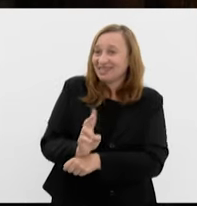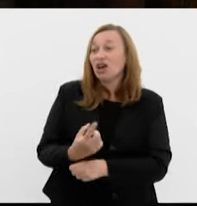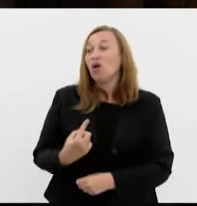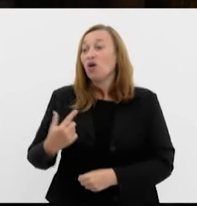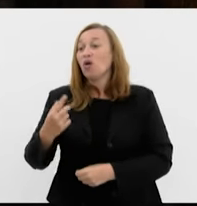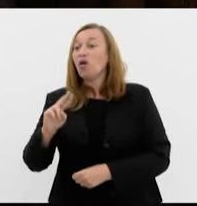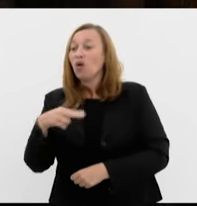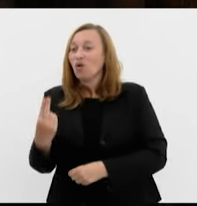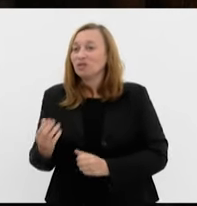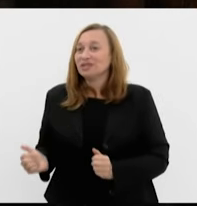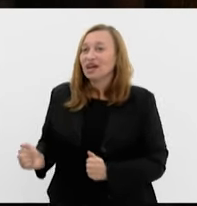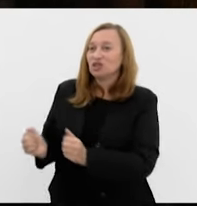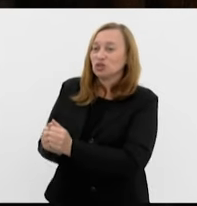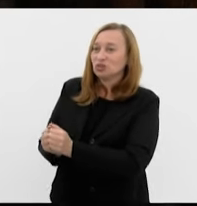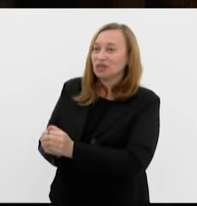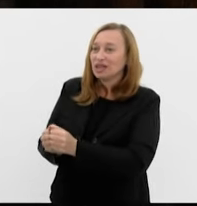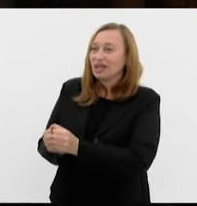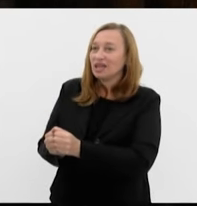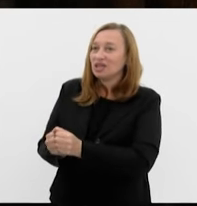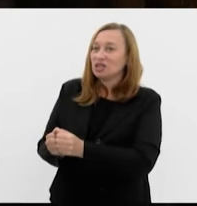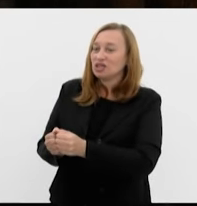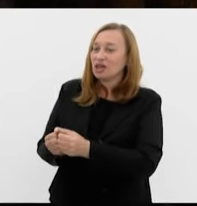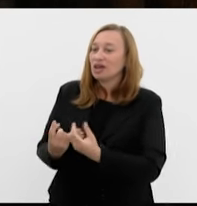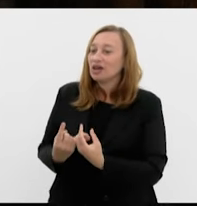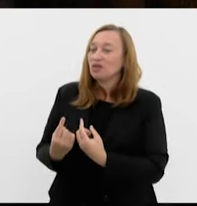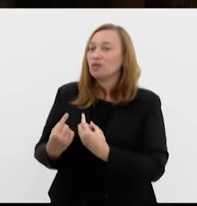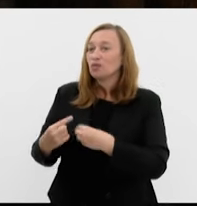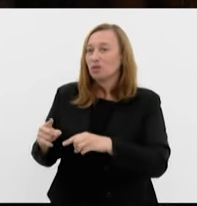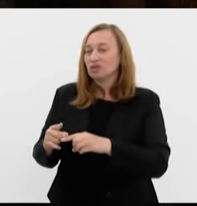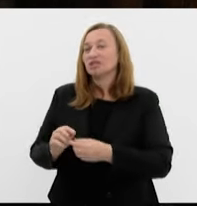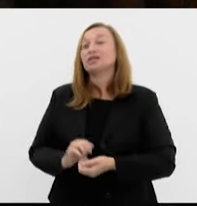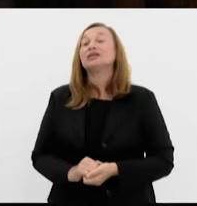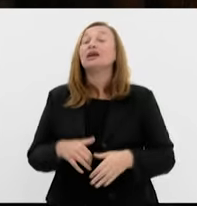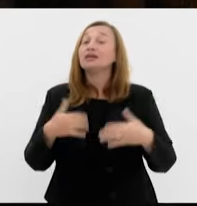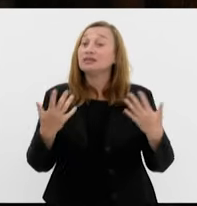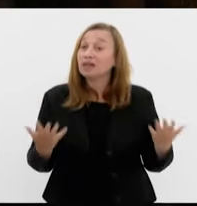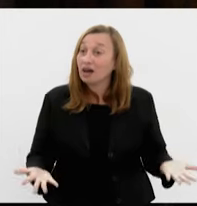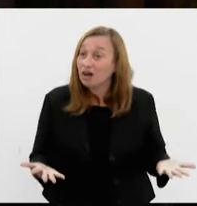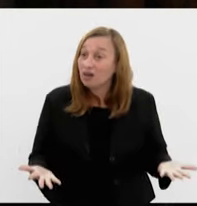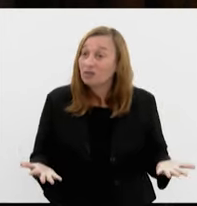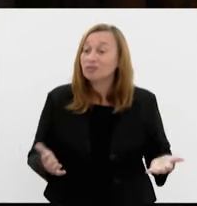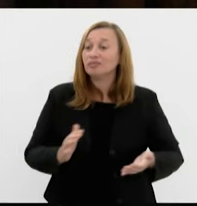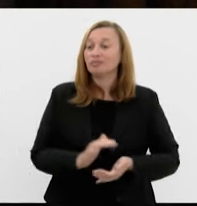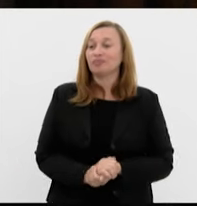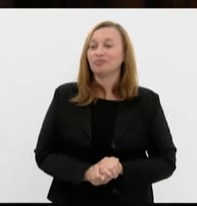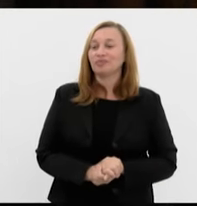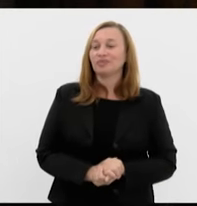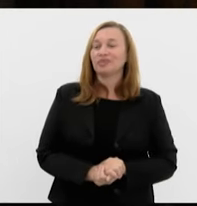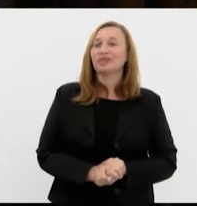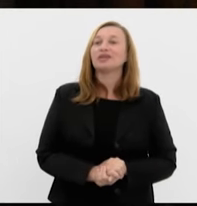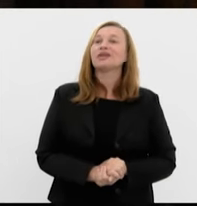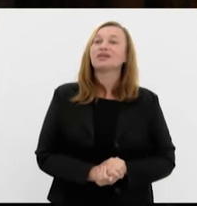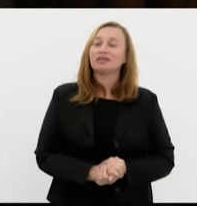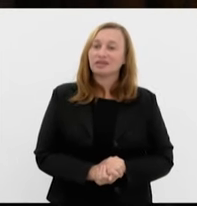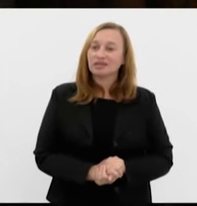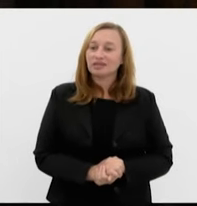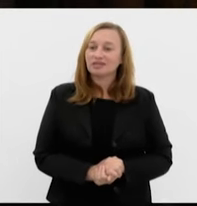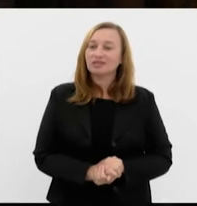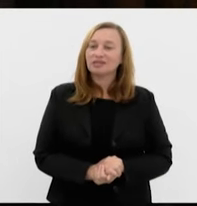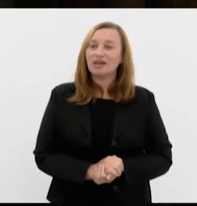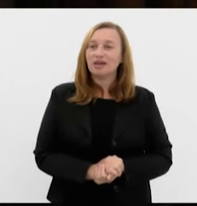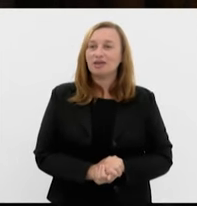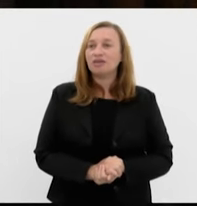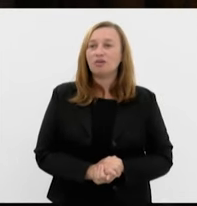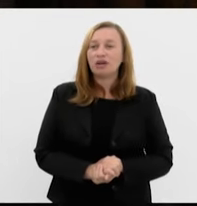daqueles que afrontam e atacam a segurança pública então então fica aqui essa expressão nós protocolamos a Moção de repúdio as duas